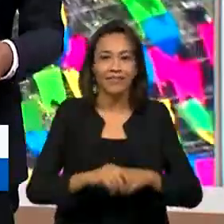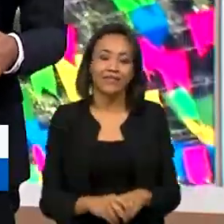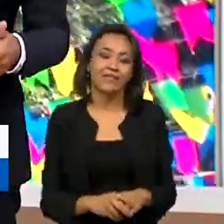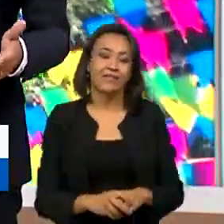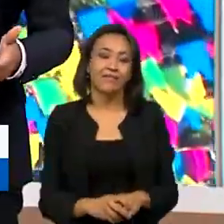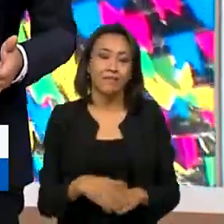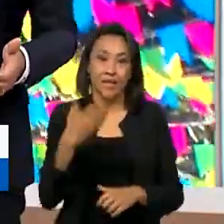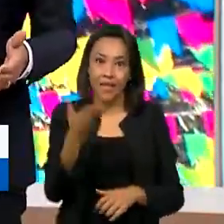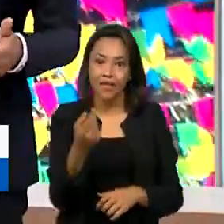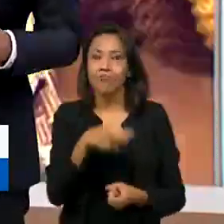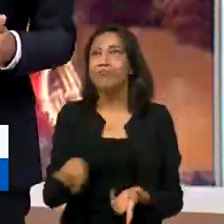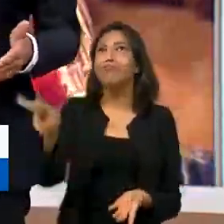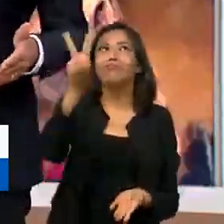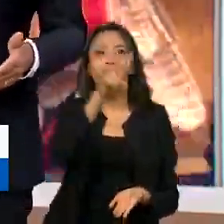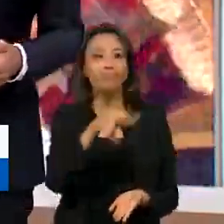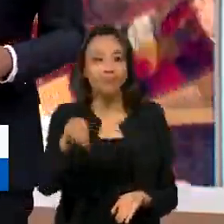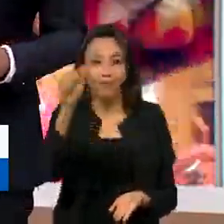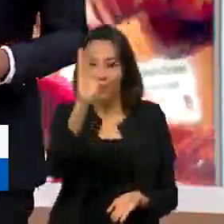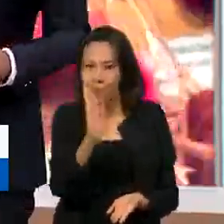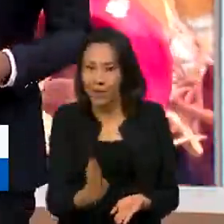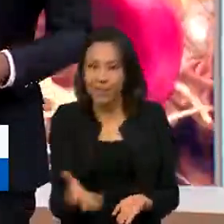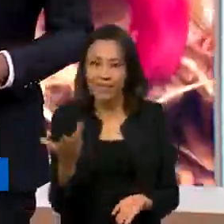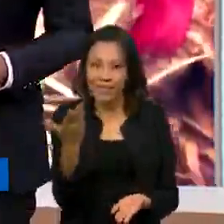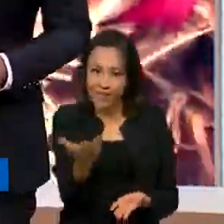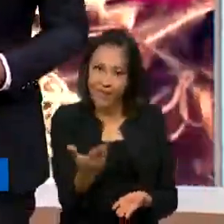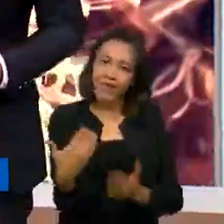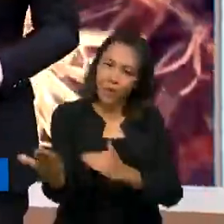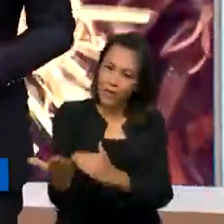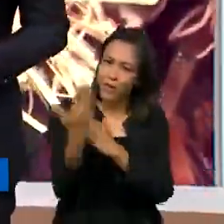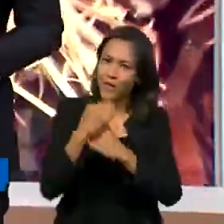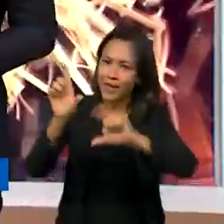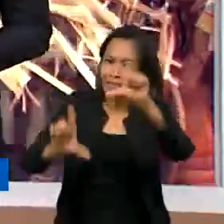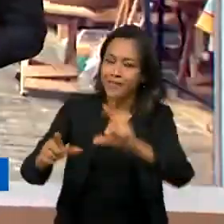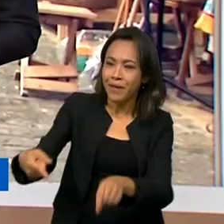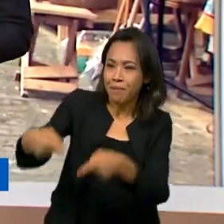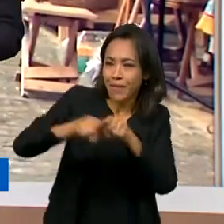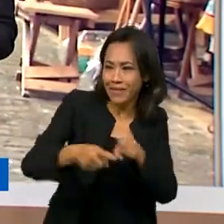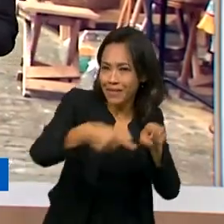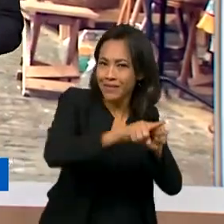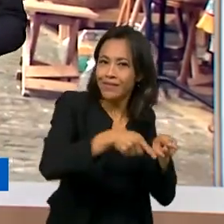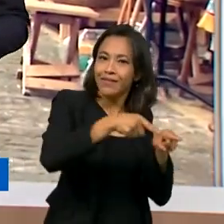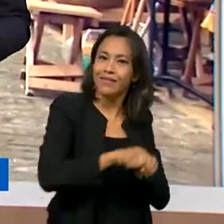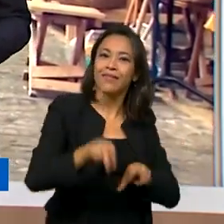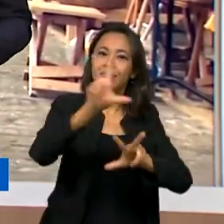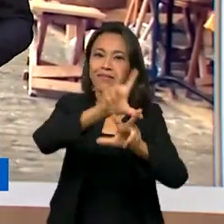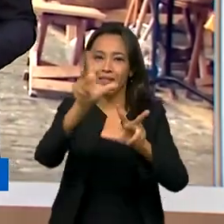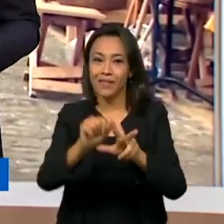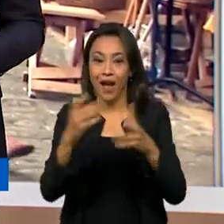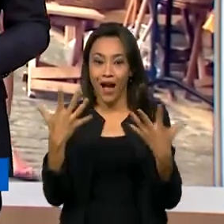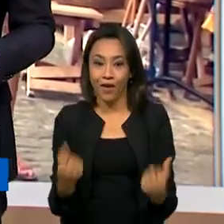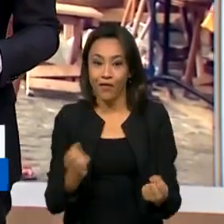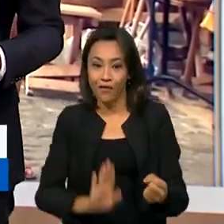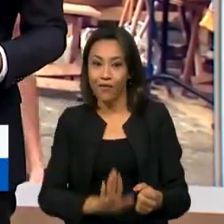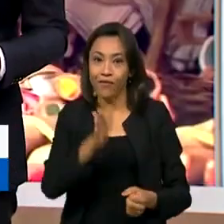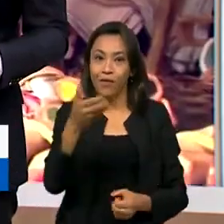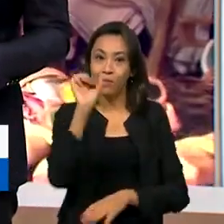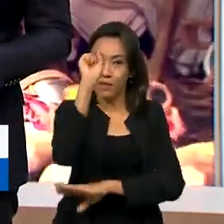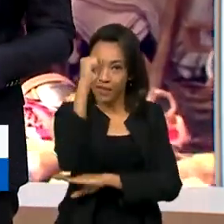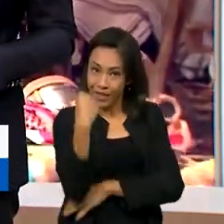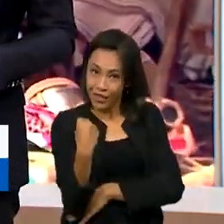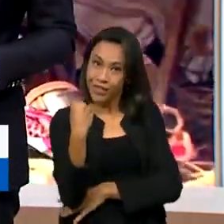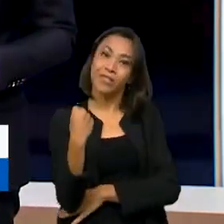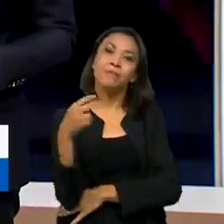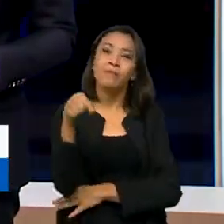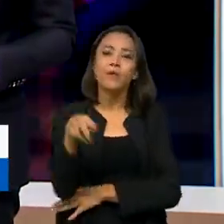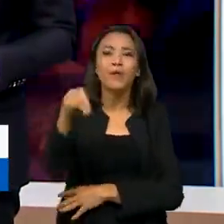Bom, e depois desse giro pelo Brasil, com a ajuda das nossas emissoras parceiras, nós desembarcamos, Pri, em Sergipe. O Estado e o